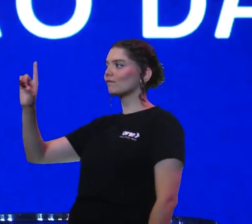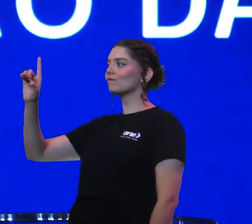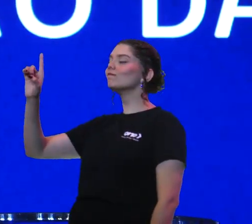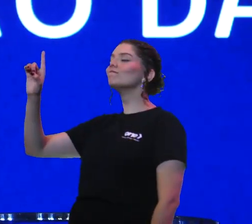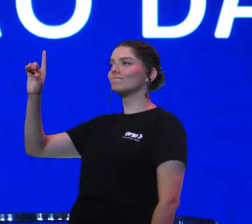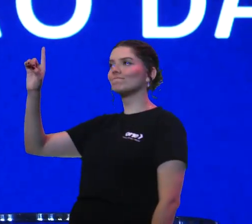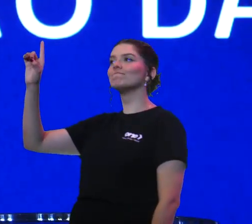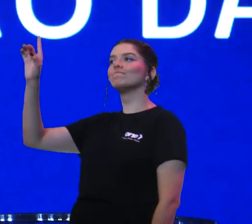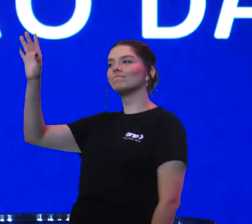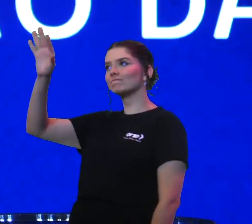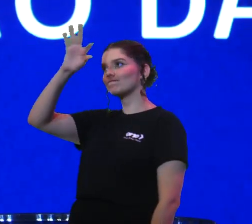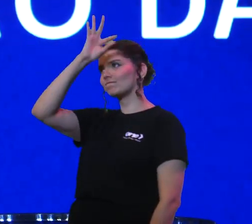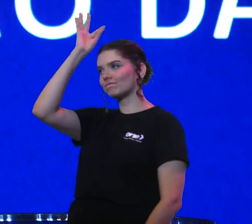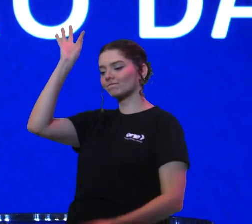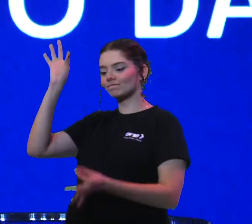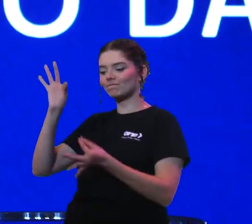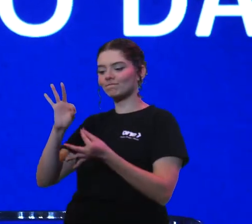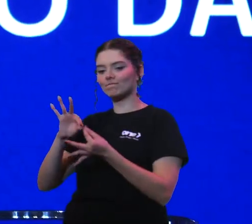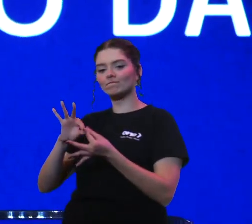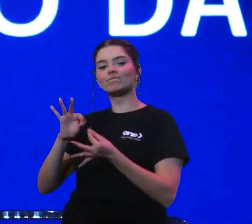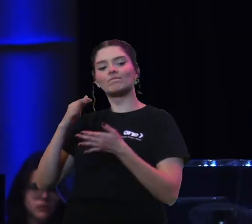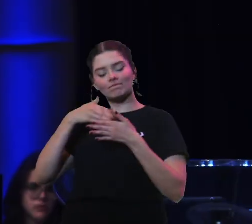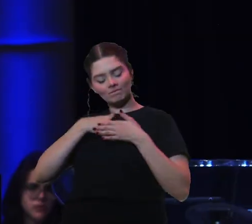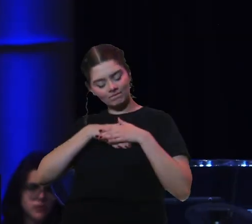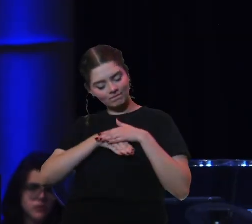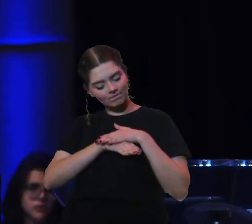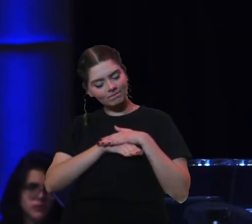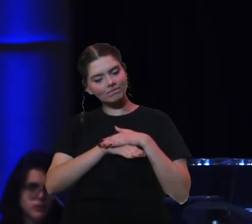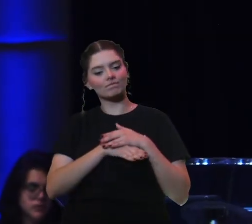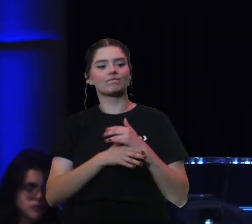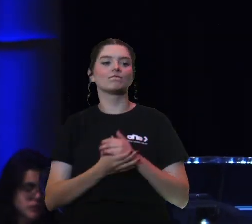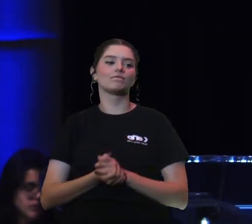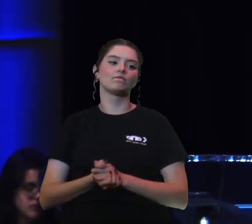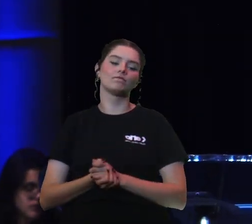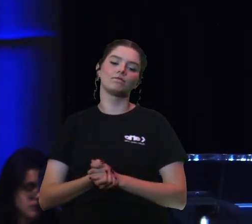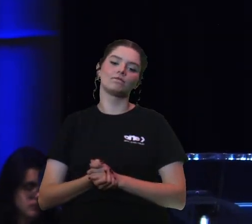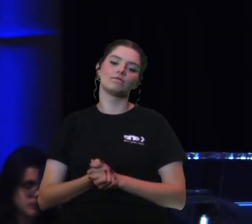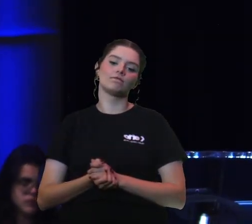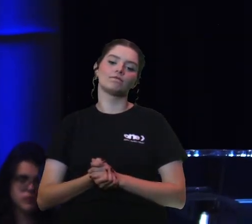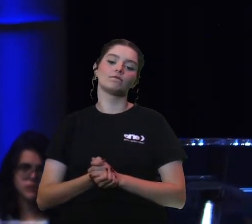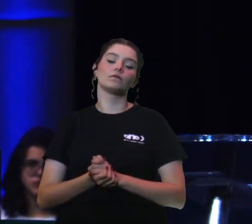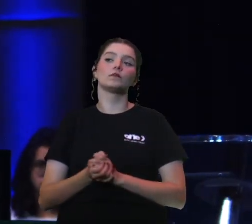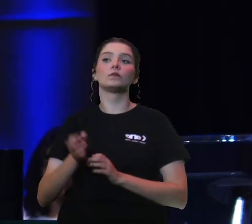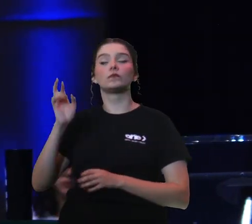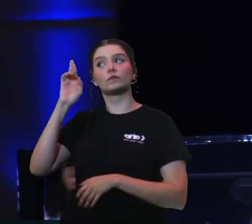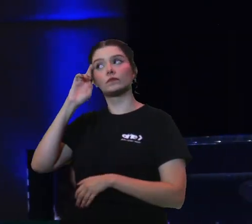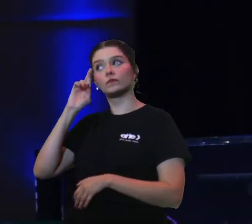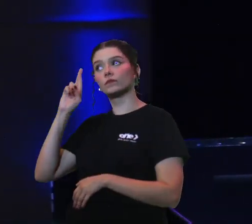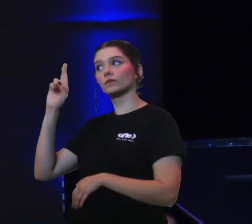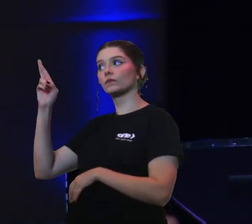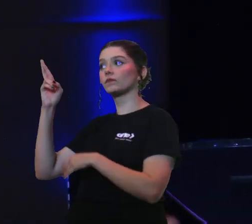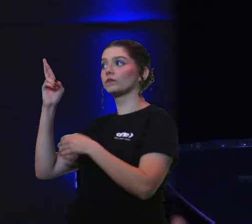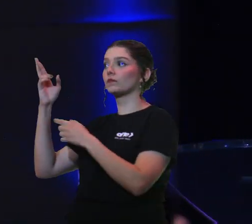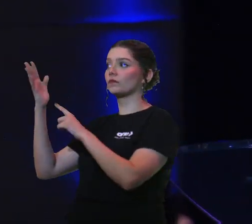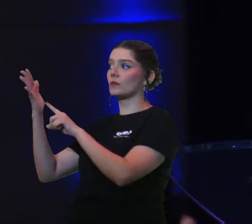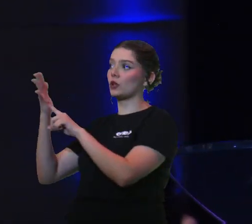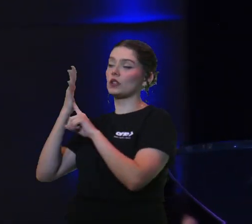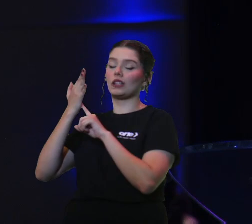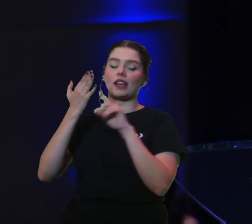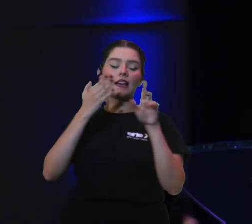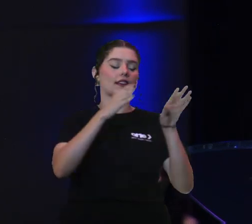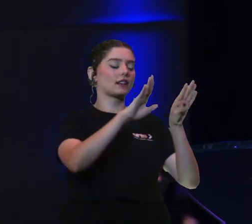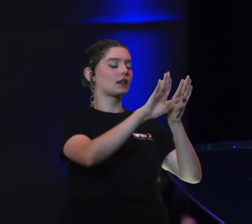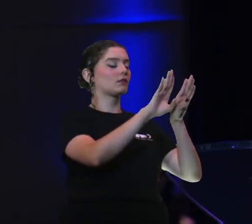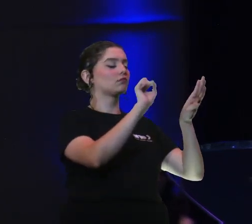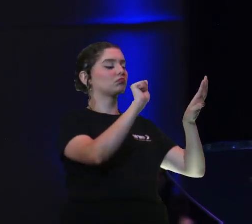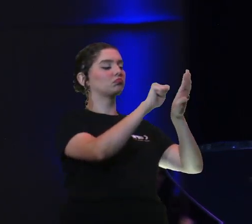às igrejas. O final do texto aqui da igreja de Laodiceia é muito interessante, porque o Senhor vai dizer assim: olha, eis que estou à porta e